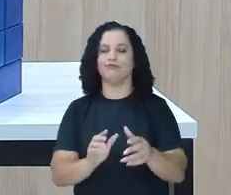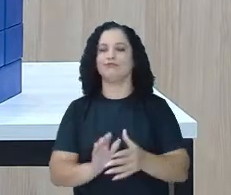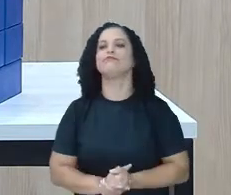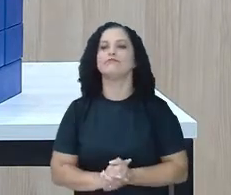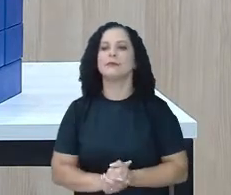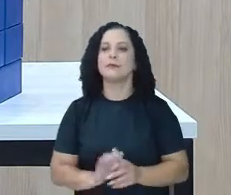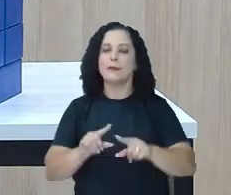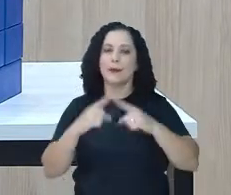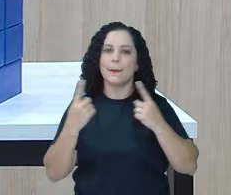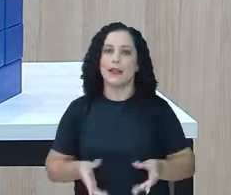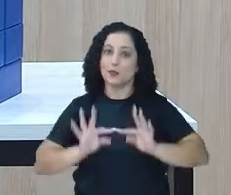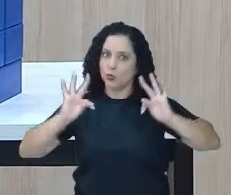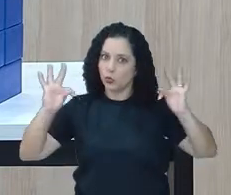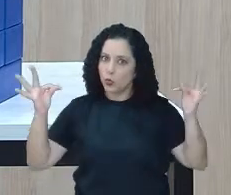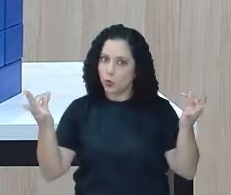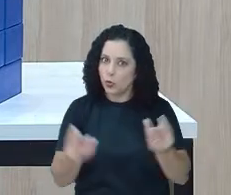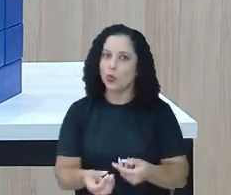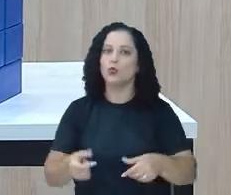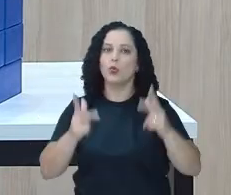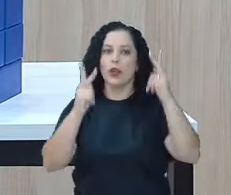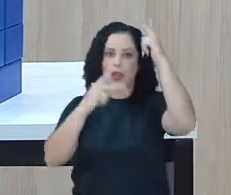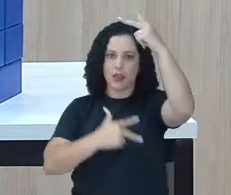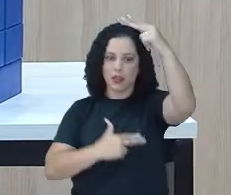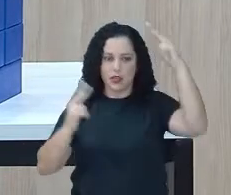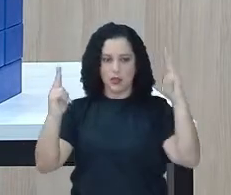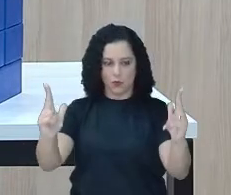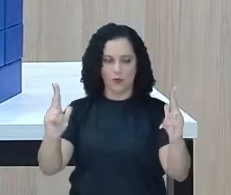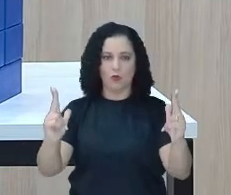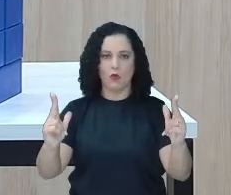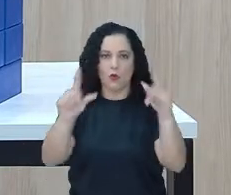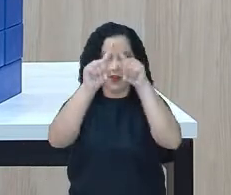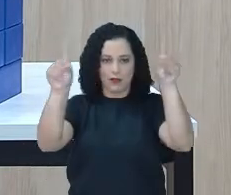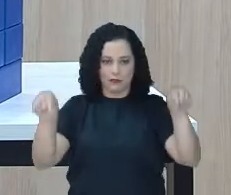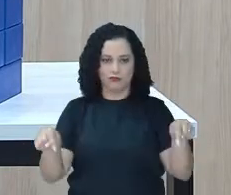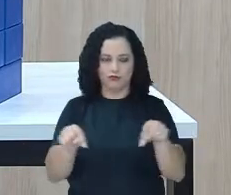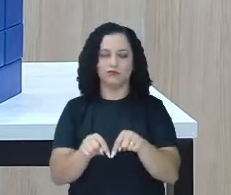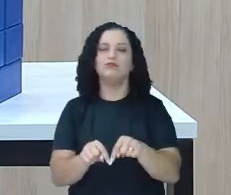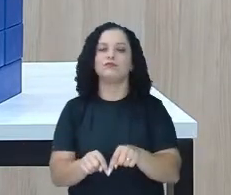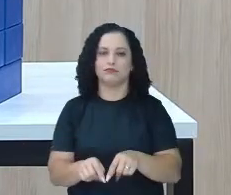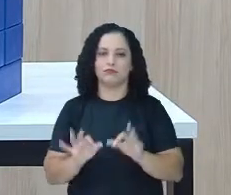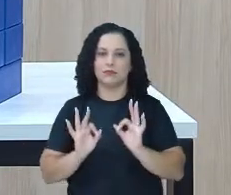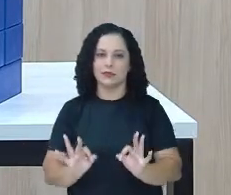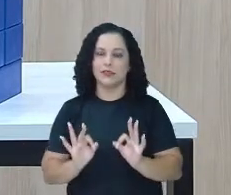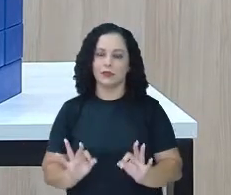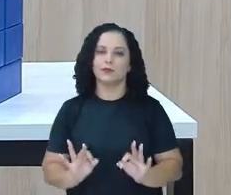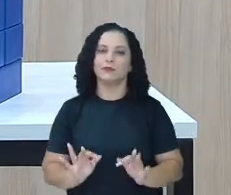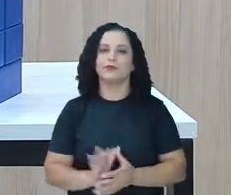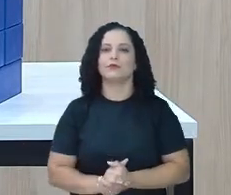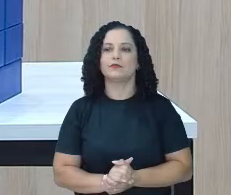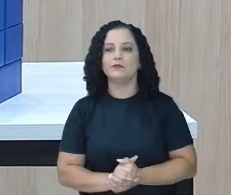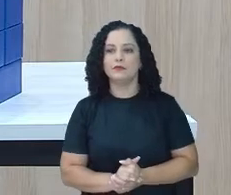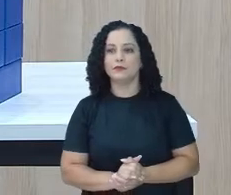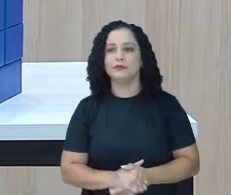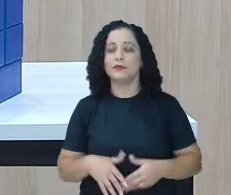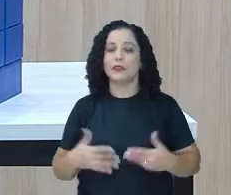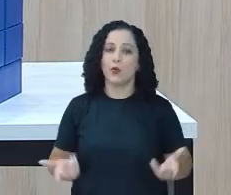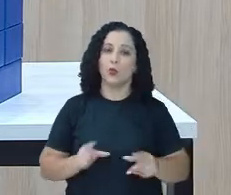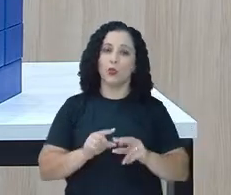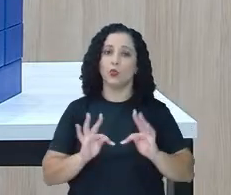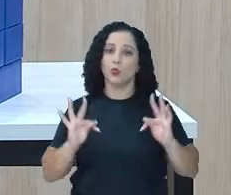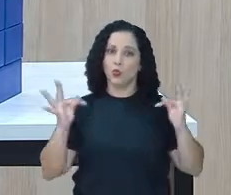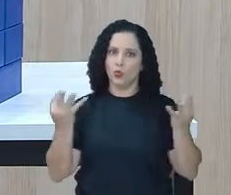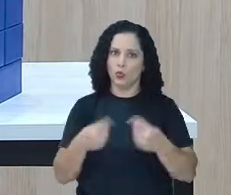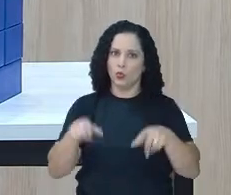se todos os lados tiverem o mesmo tamanho, aí vira um quadrado, tá certo? Então, todo quadrado é um retângulo?